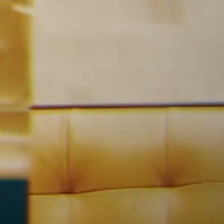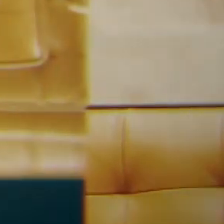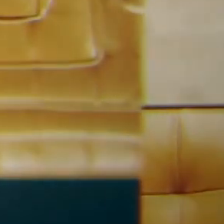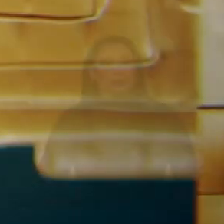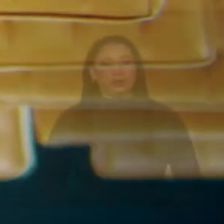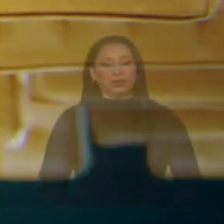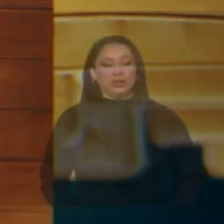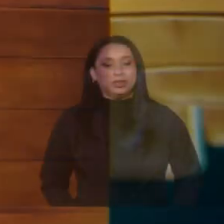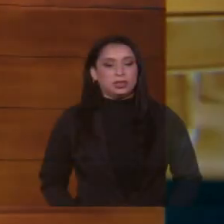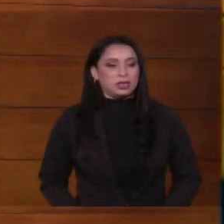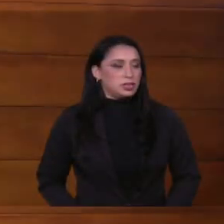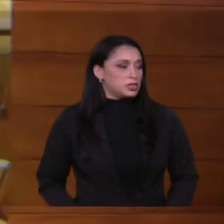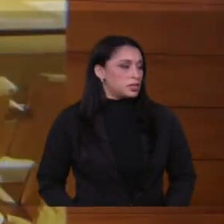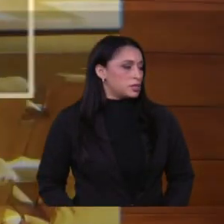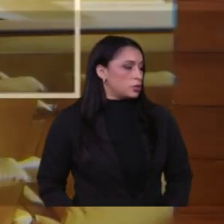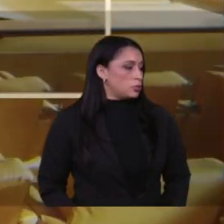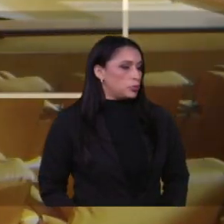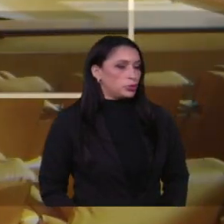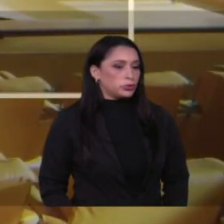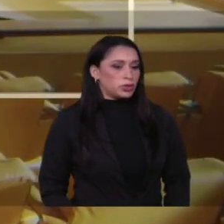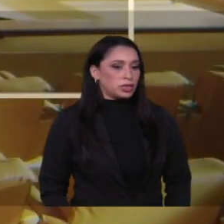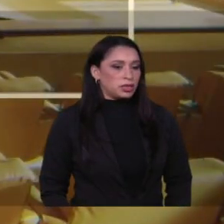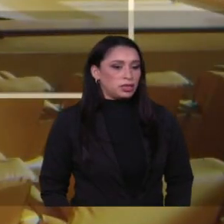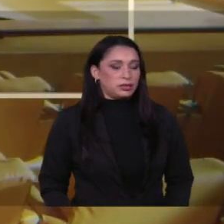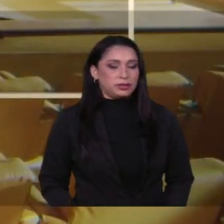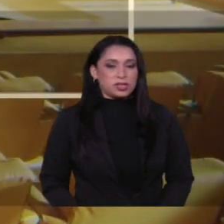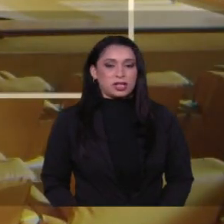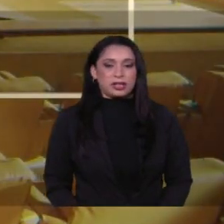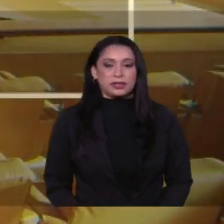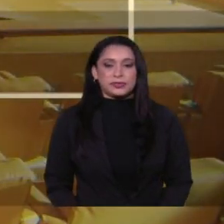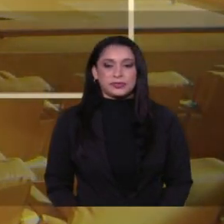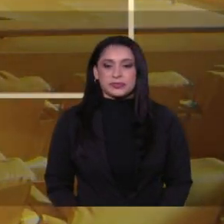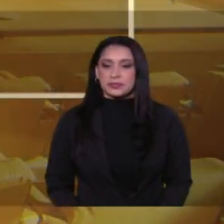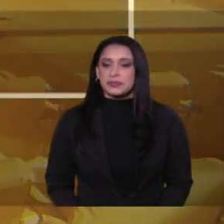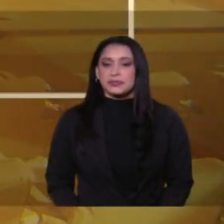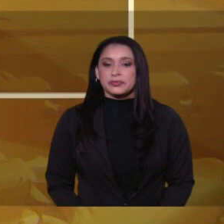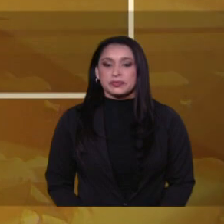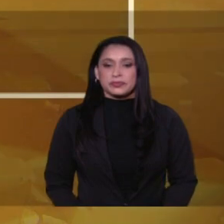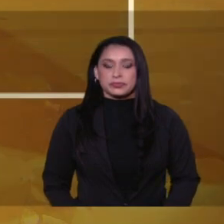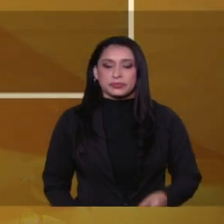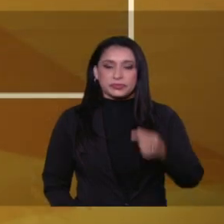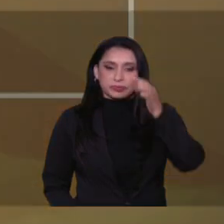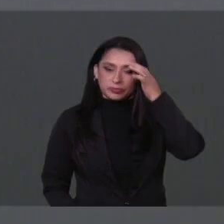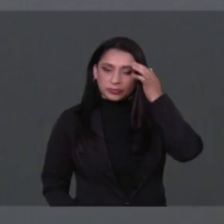Vinheta, fachada do STF, imagem se abre para as laterais e letras brancas. Voltamos a apresentar direto do plenário.